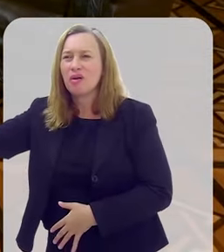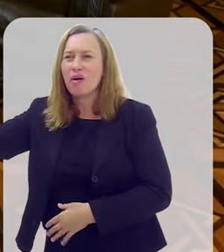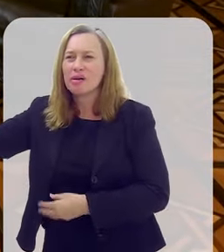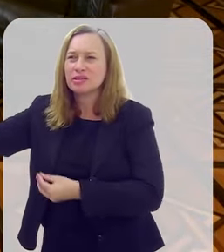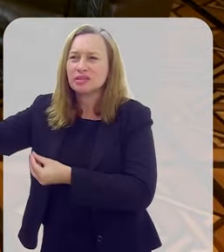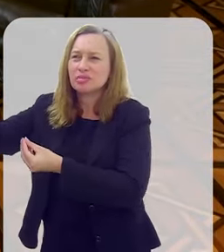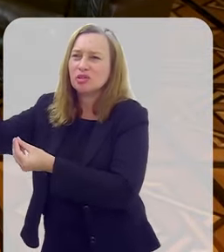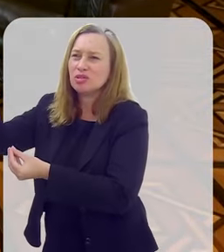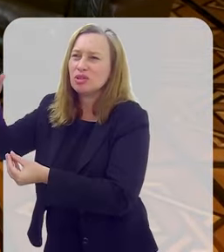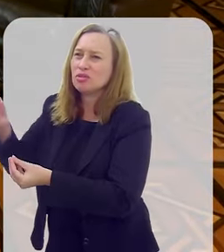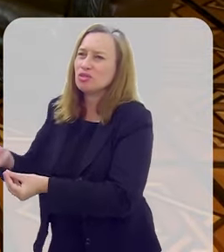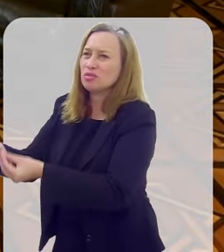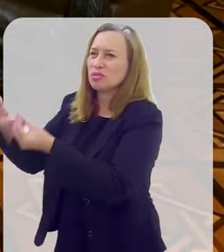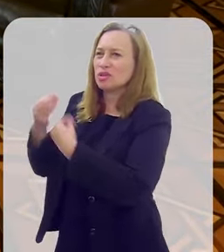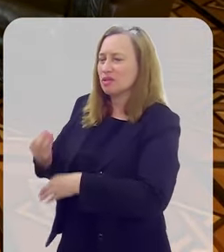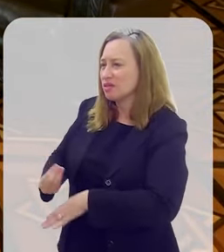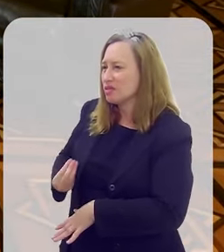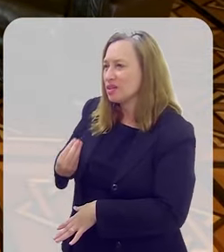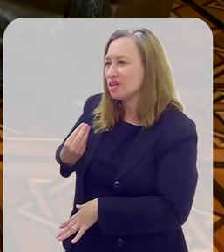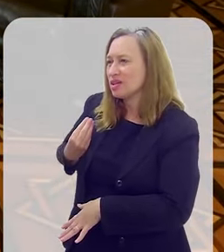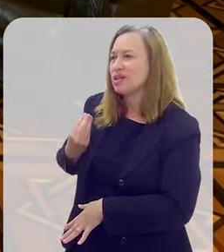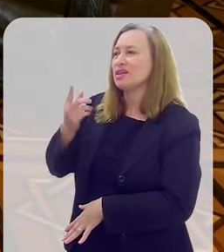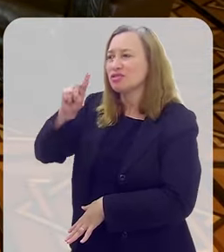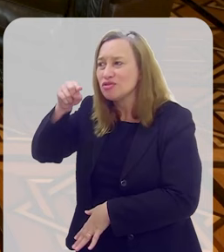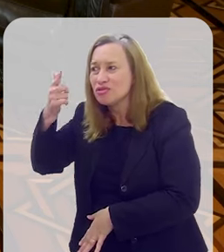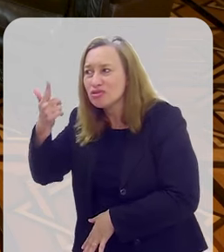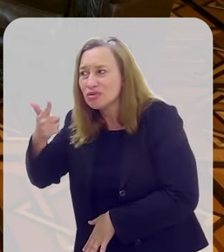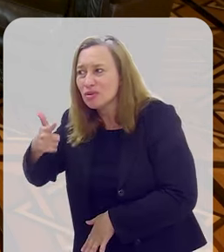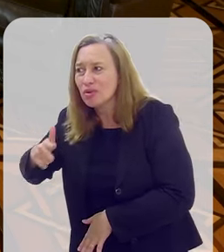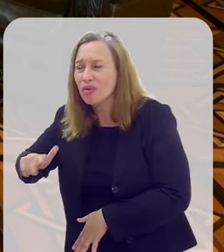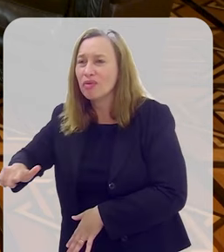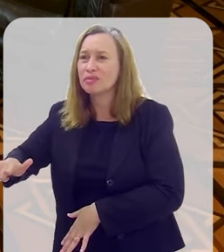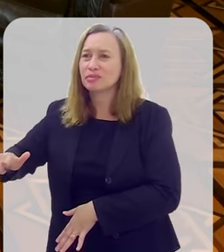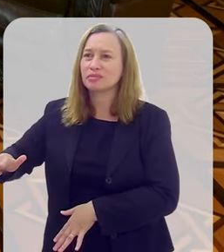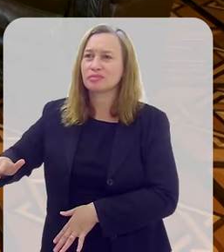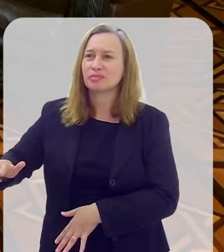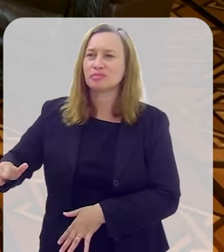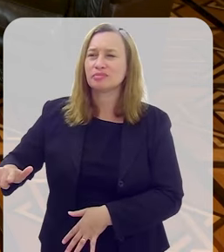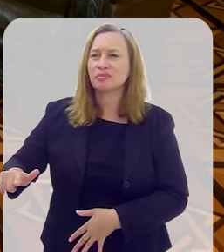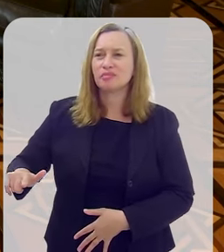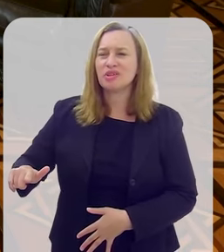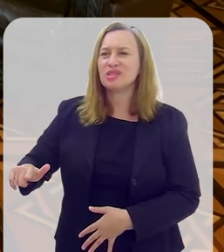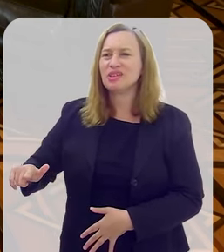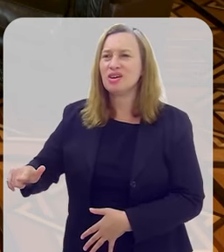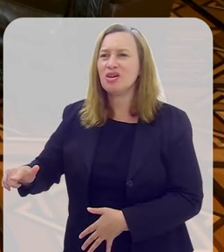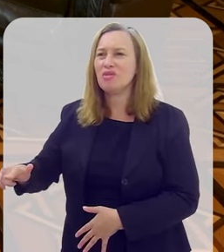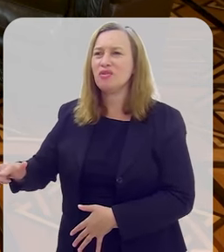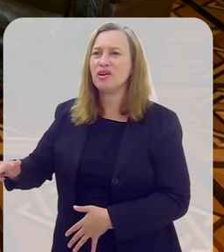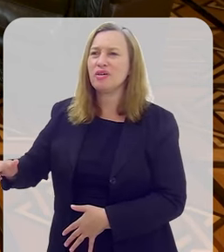luz você me troue a vida outra